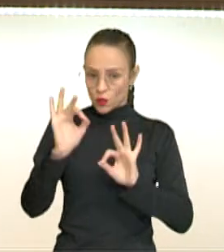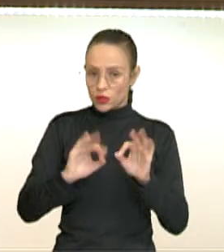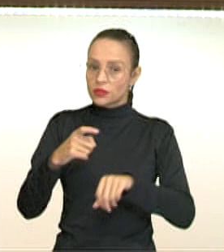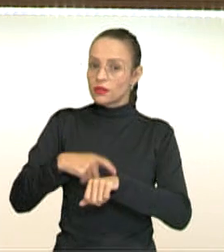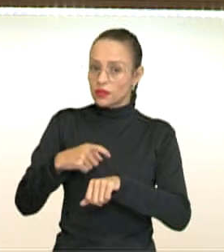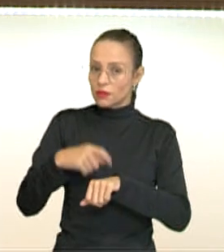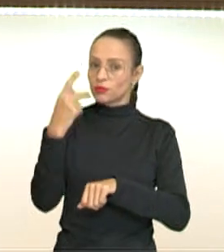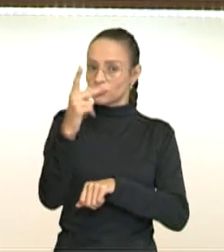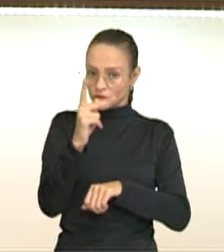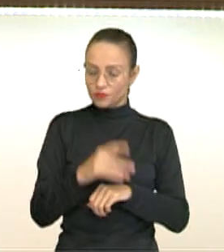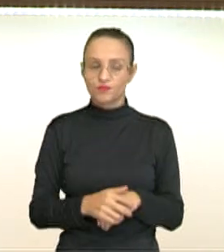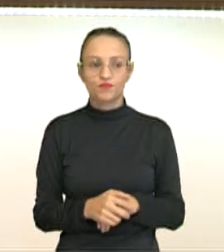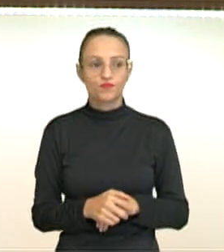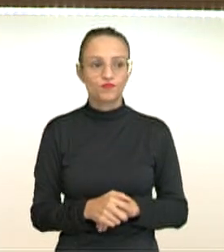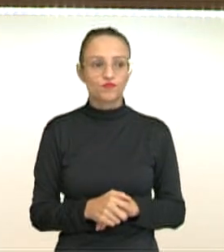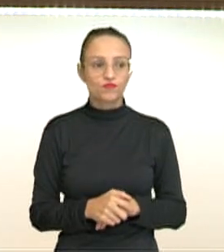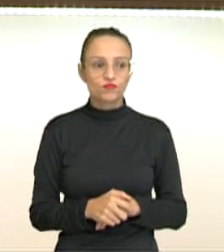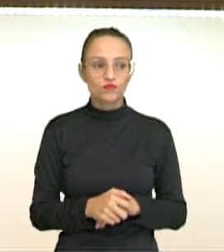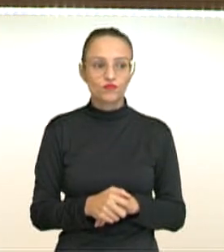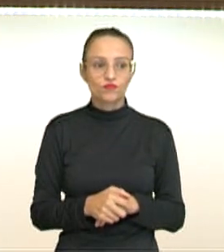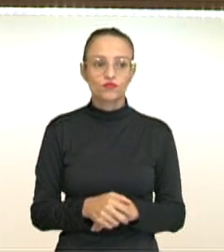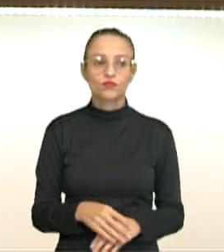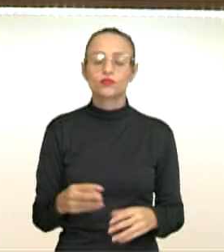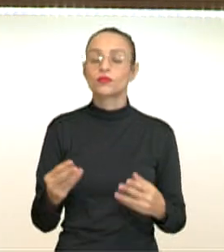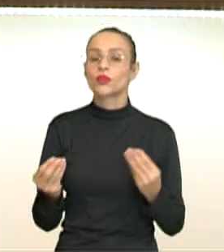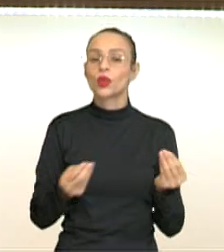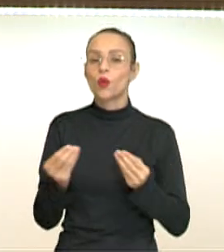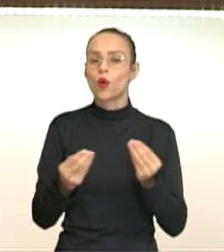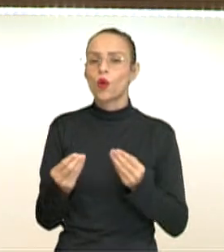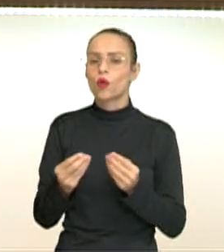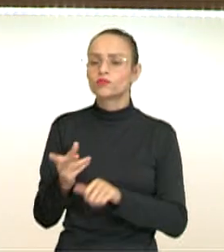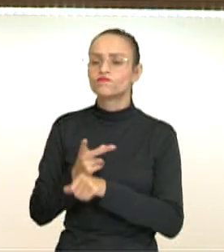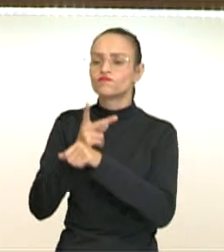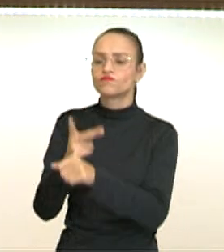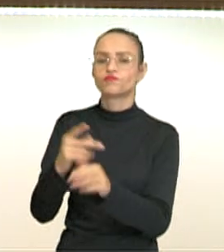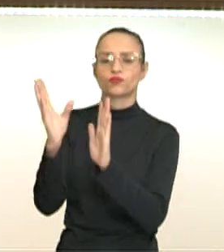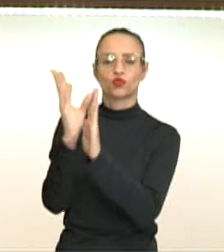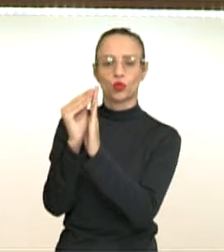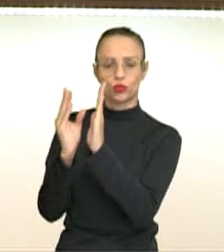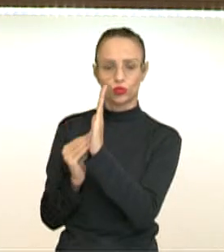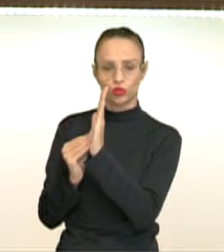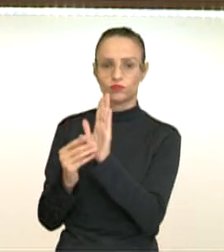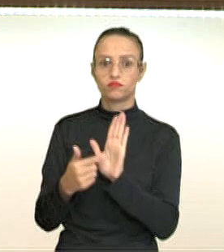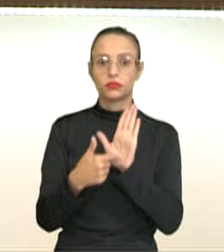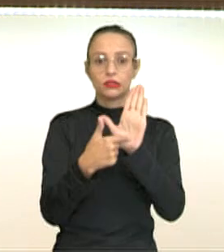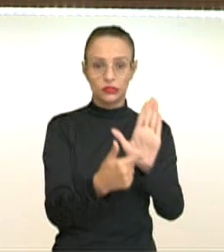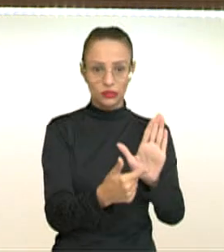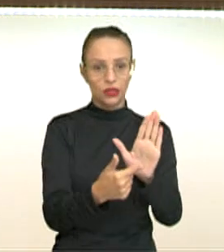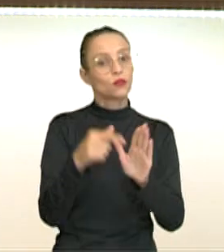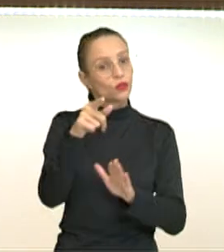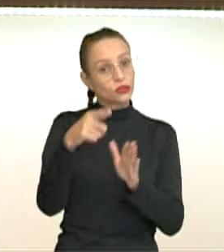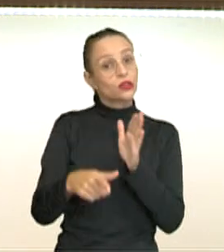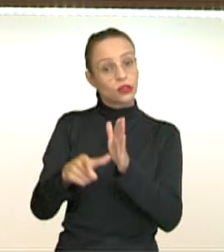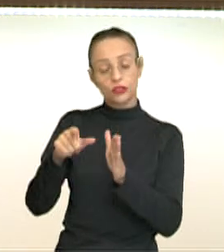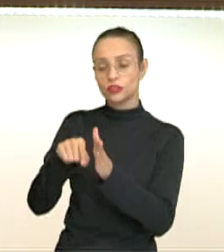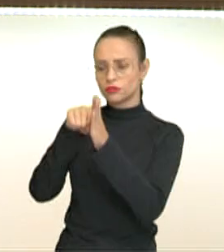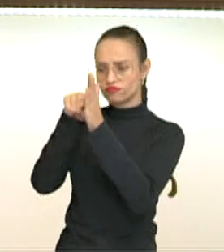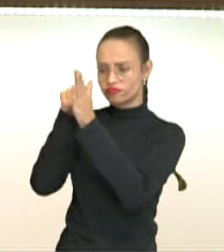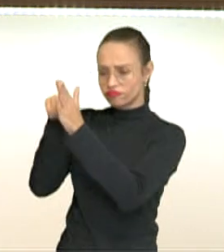seu tempo. Onde encontrar o conteúdo? Então, o conteúdo que vai ser apresentado precisa ser